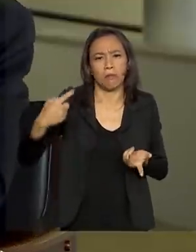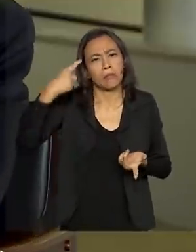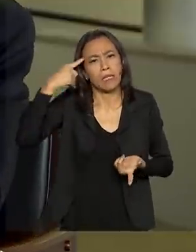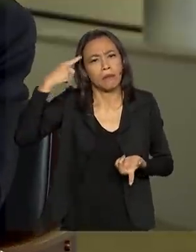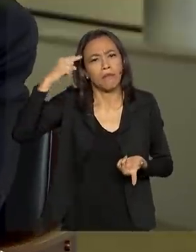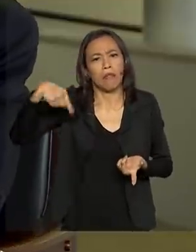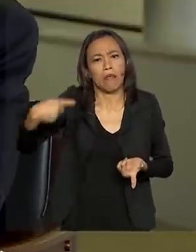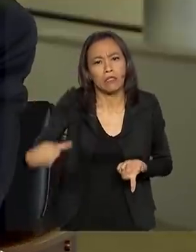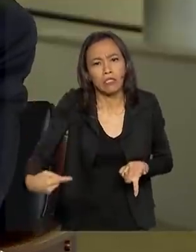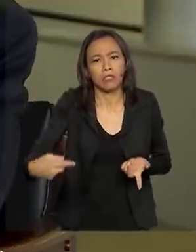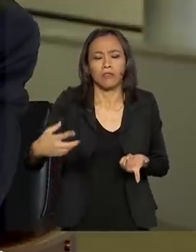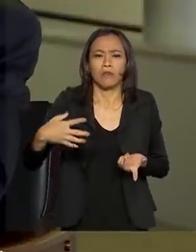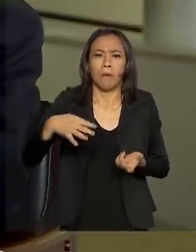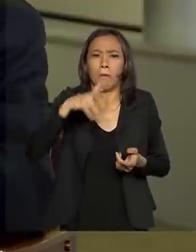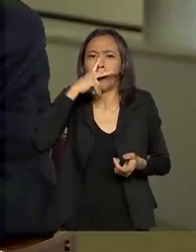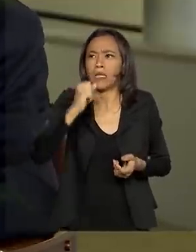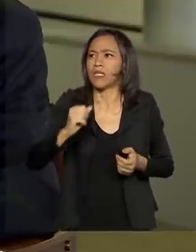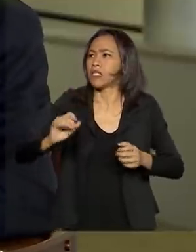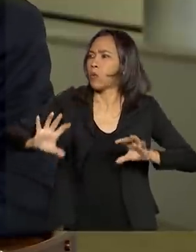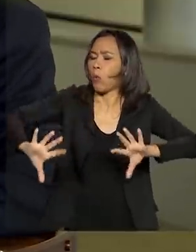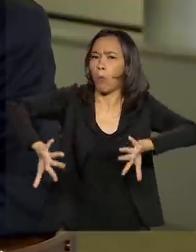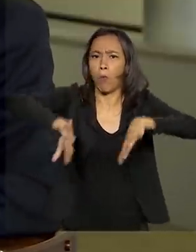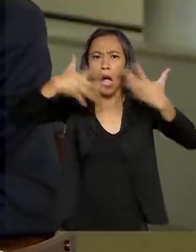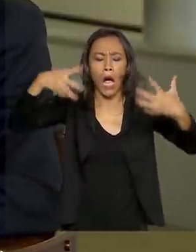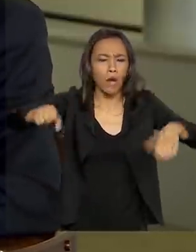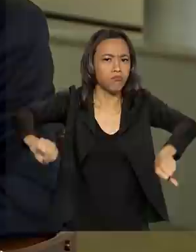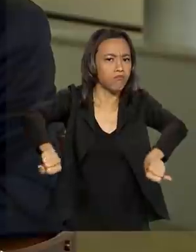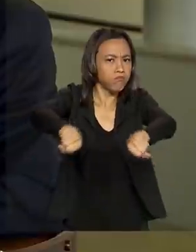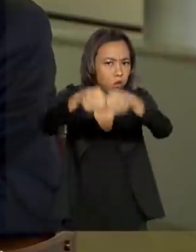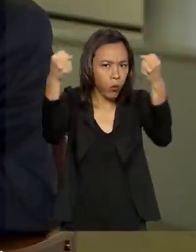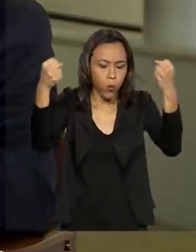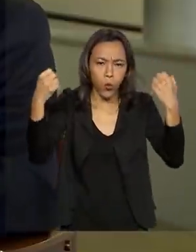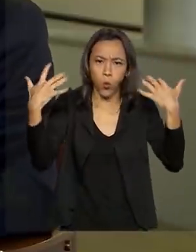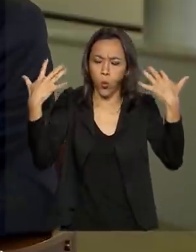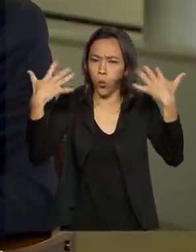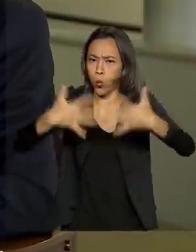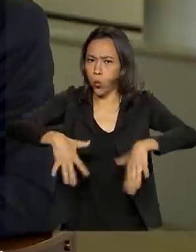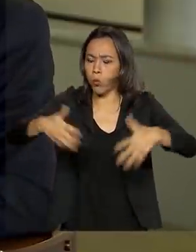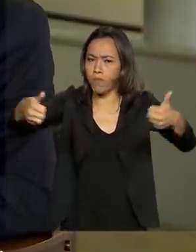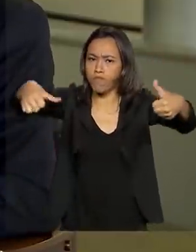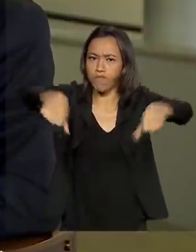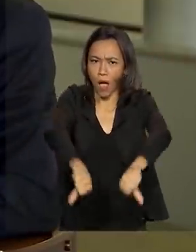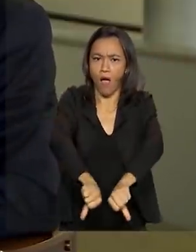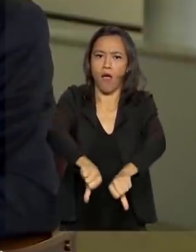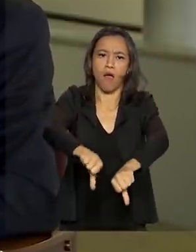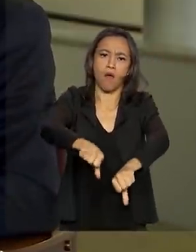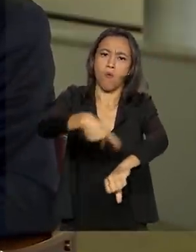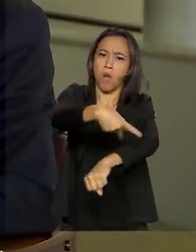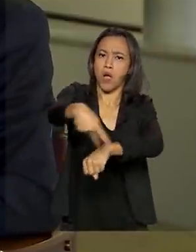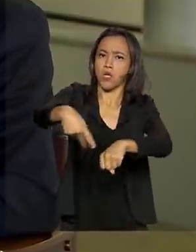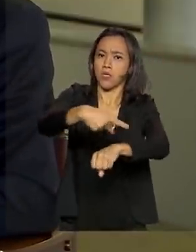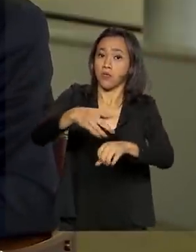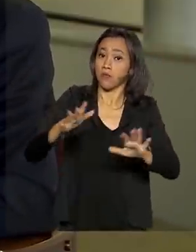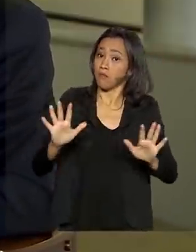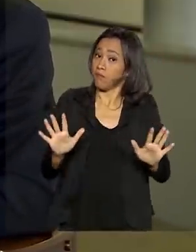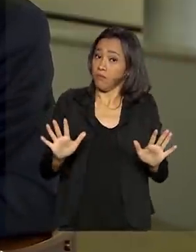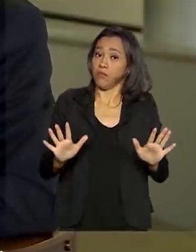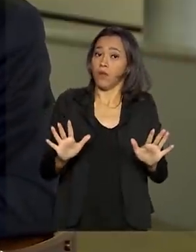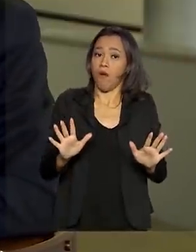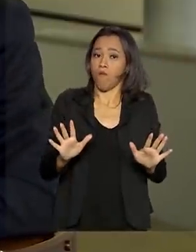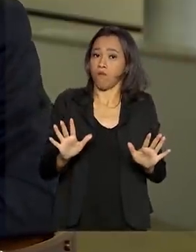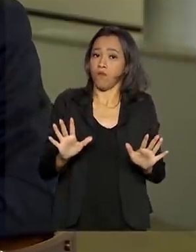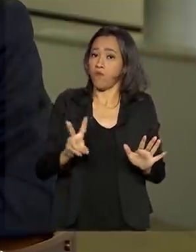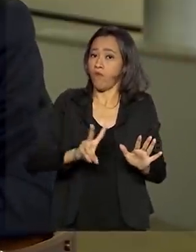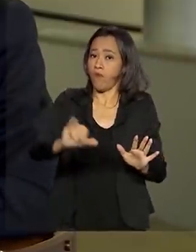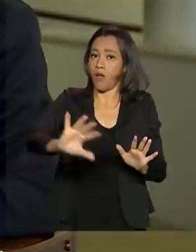pareciam que ia ser um caos total, né? Uma catástrofe. Isso já está se delineando como alguma coisa que